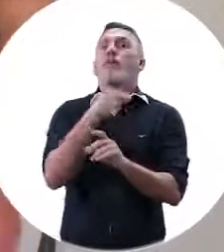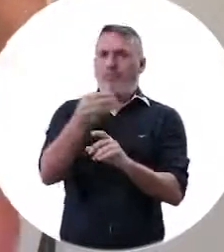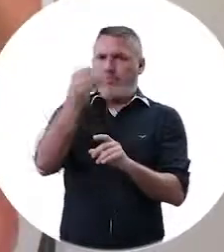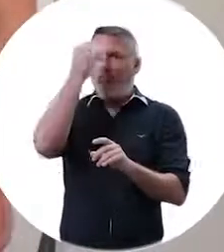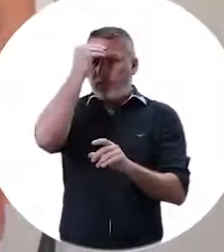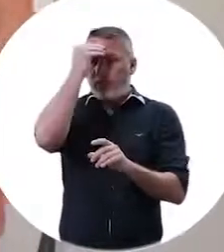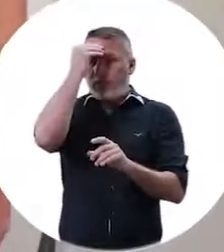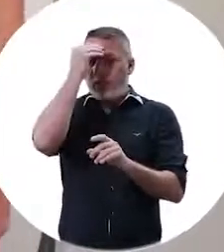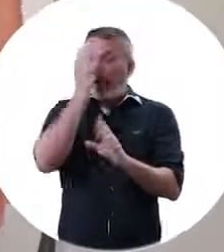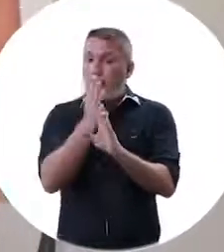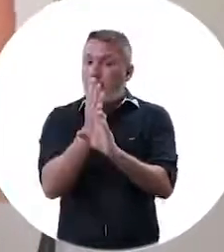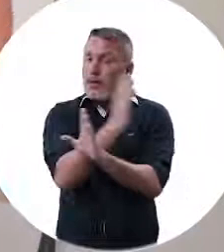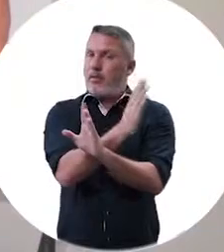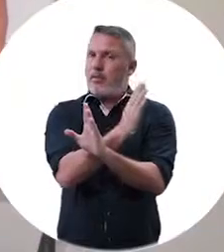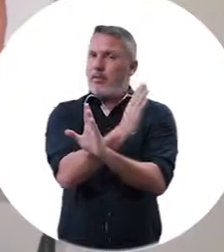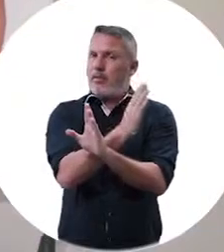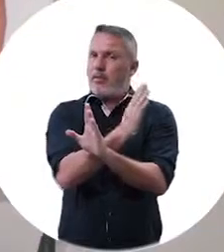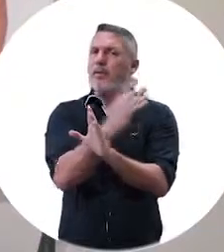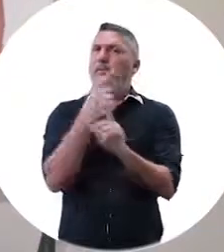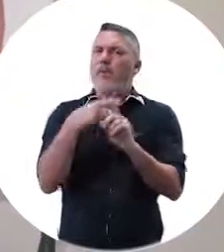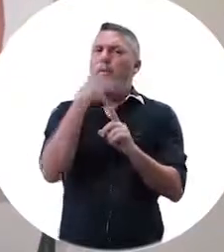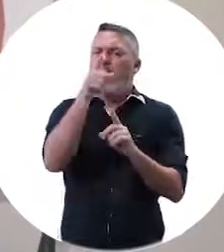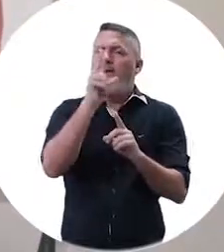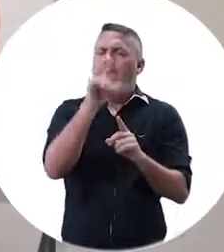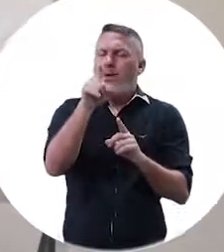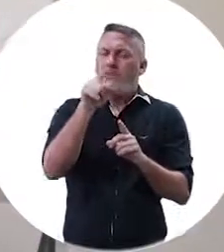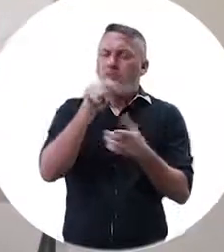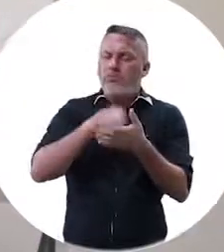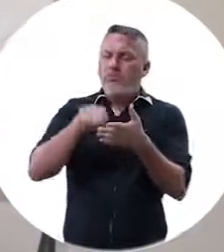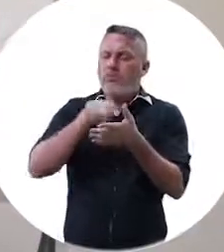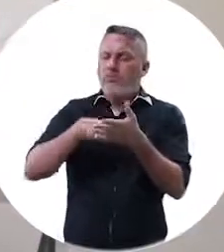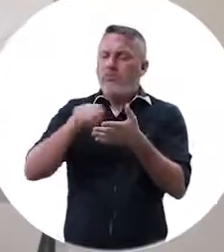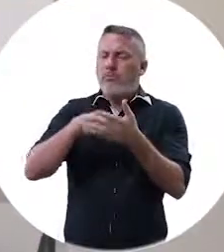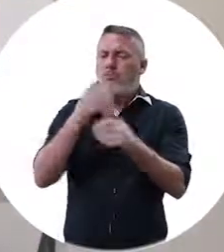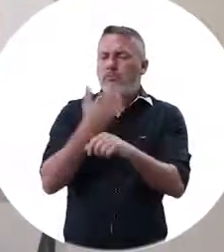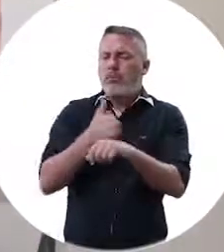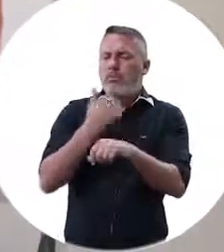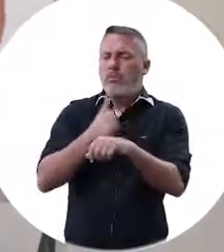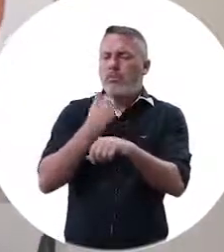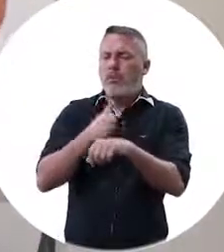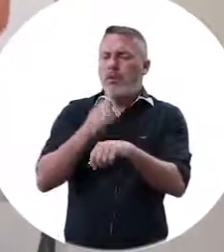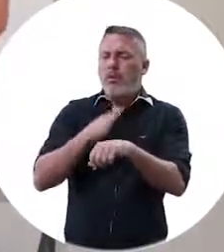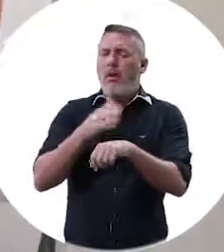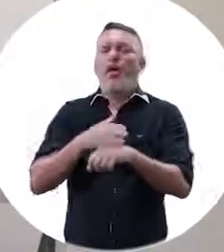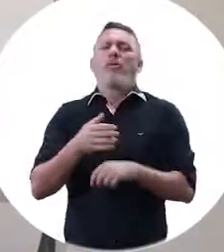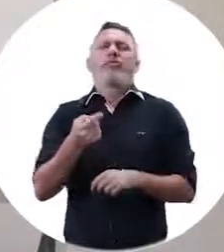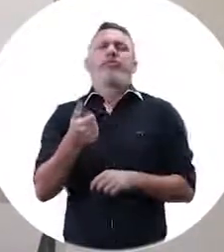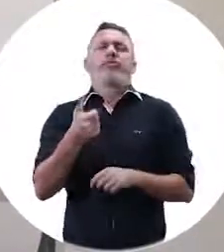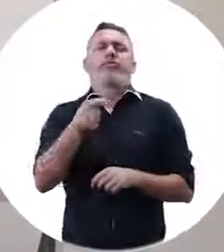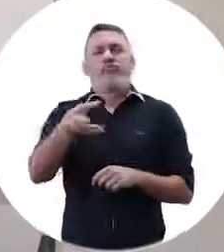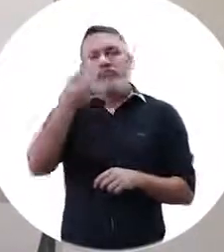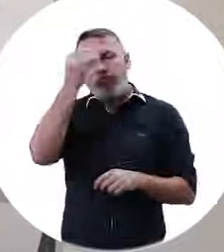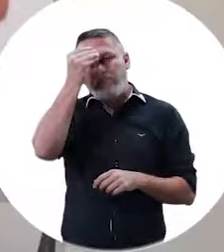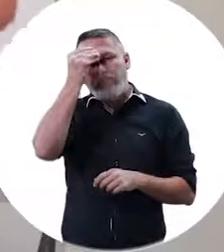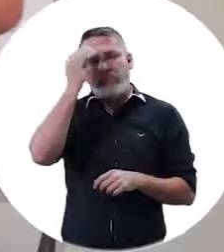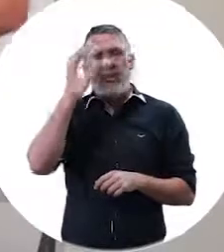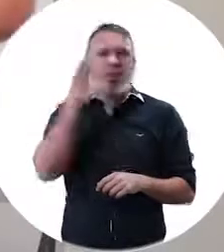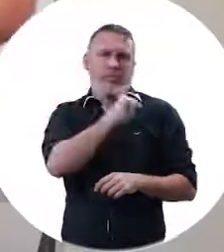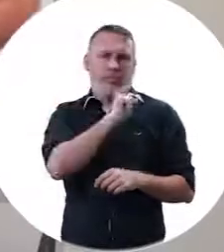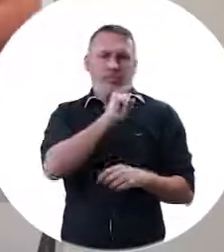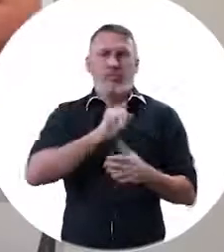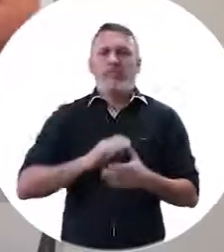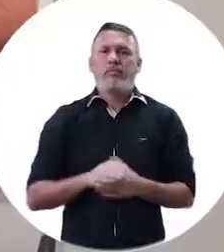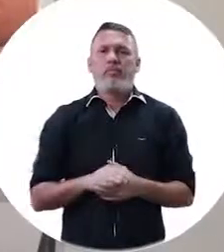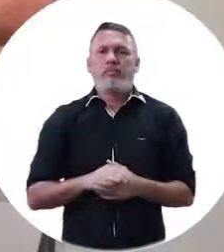Tem. Infelizmente, você vai acabar gravando. À medida que você vai construindo os exercícios, fazendo mais exercícios, isso aqui fica muito mais fácil